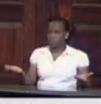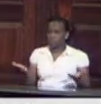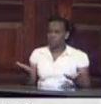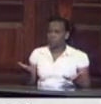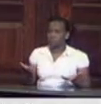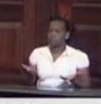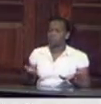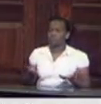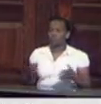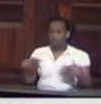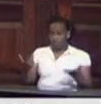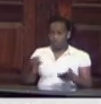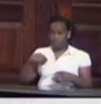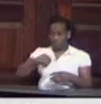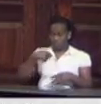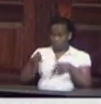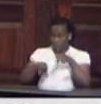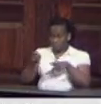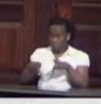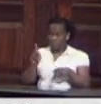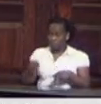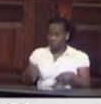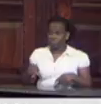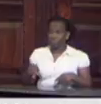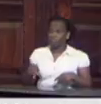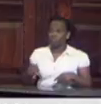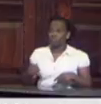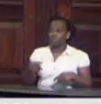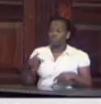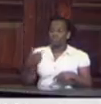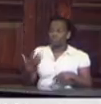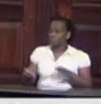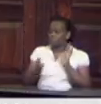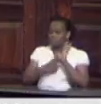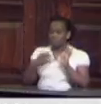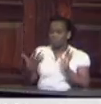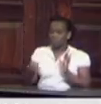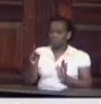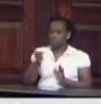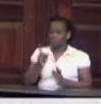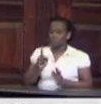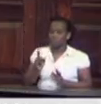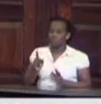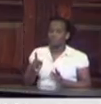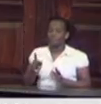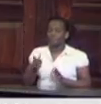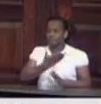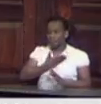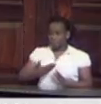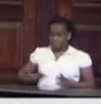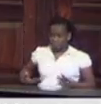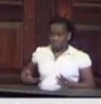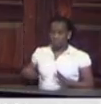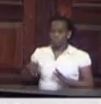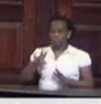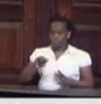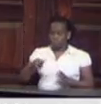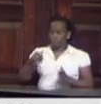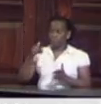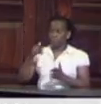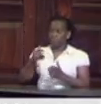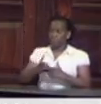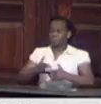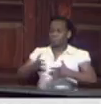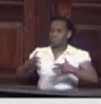16%. Se ser populista é não admitir que o governo vá, na mão